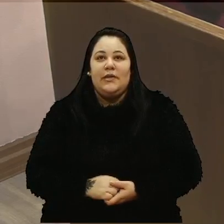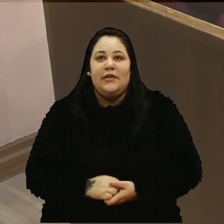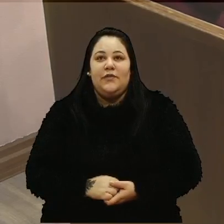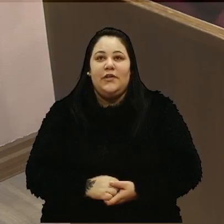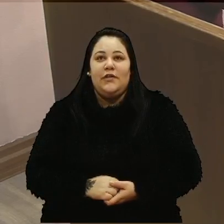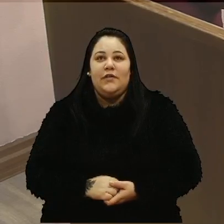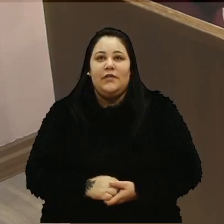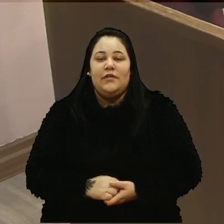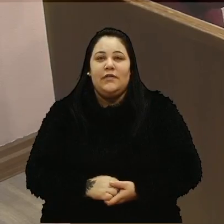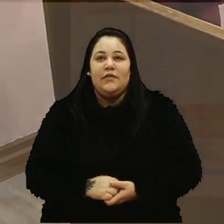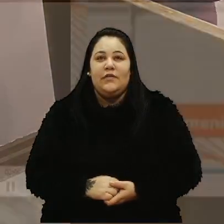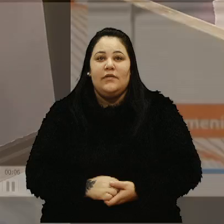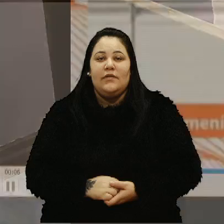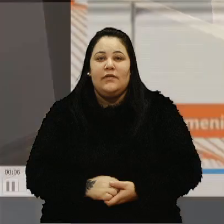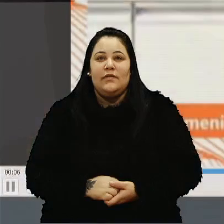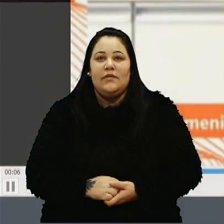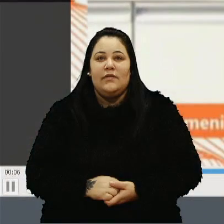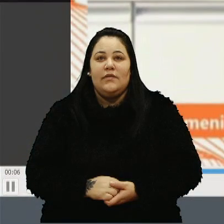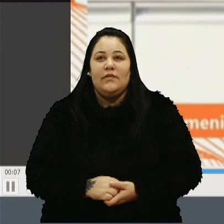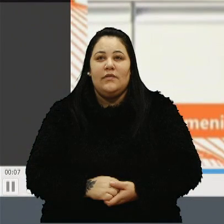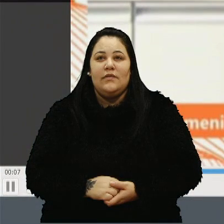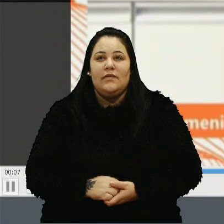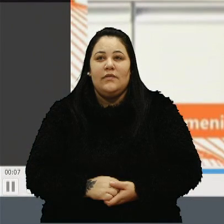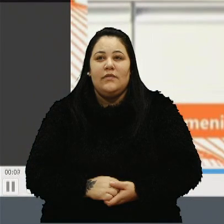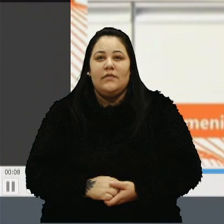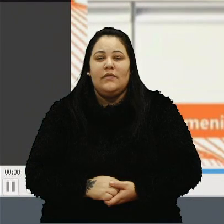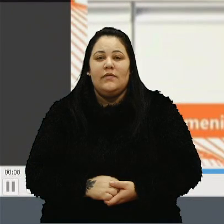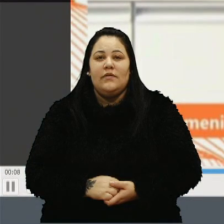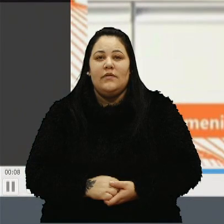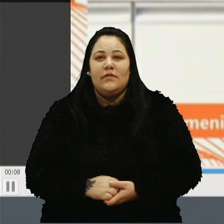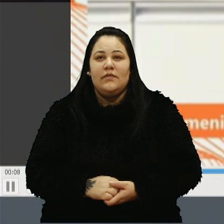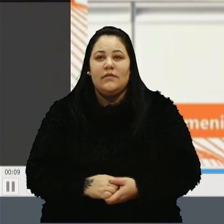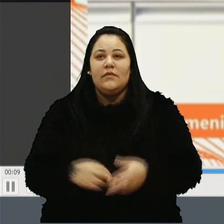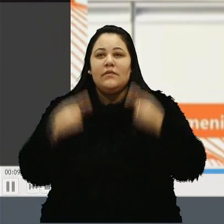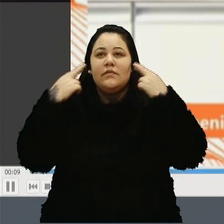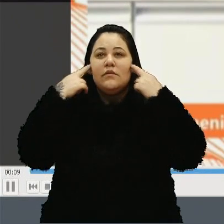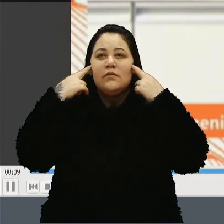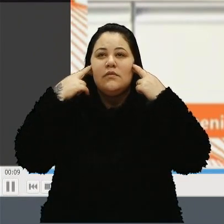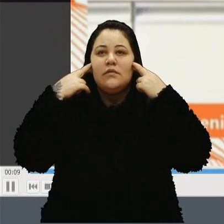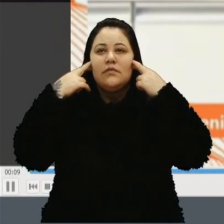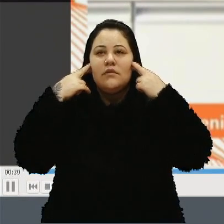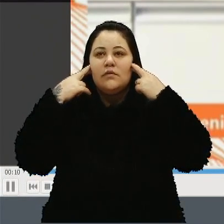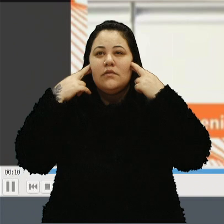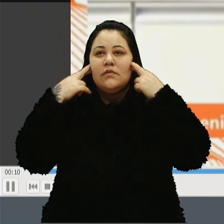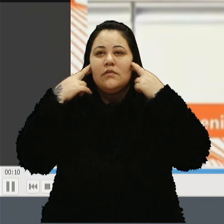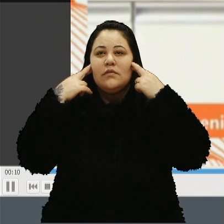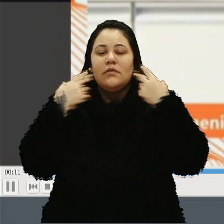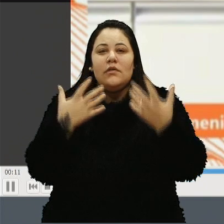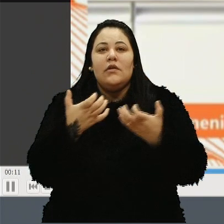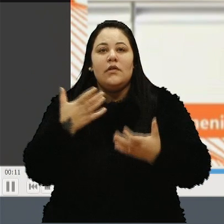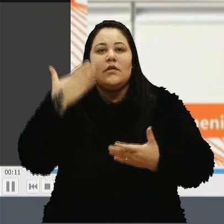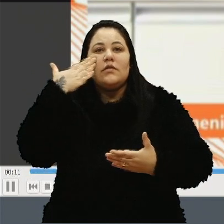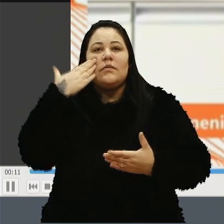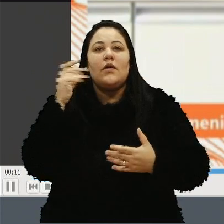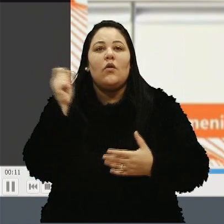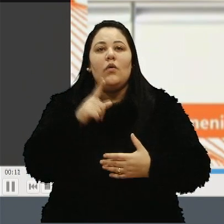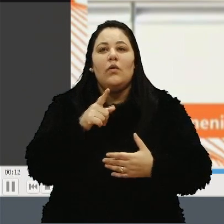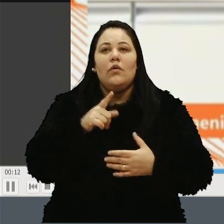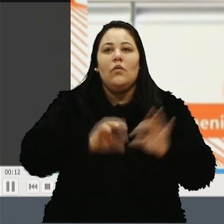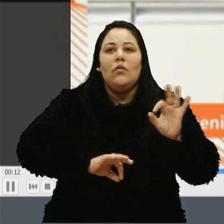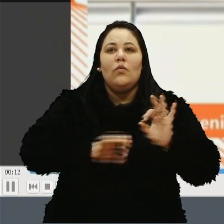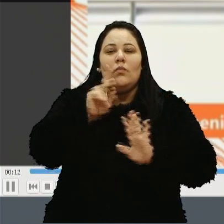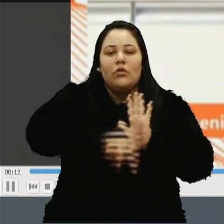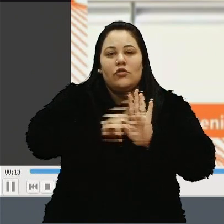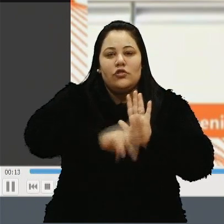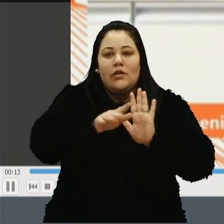70 novos guardas a partir de janeiro do ano que vem. E eu quero lhe perguntar qual o seu projeto para essa área de segurança, que é uma área